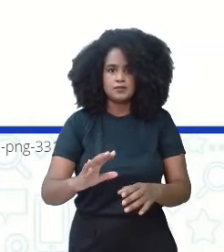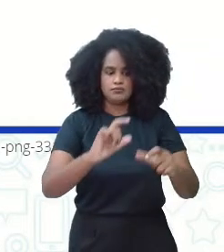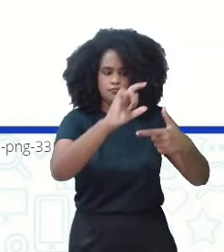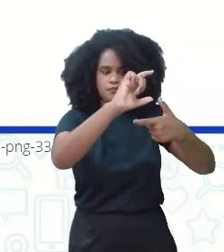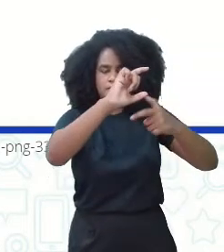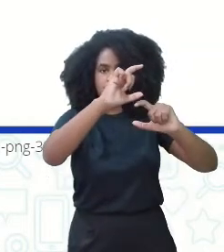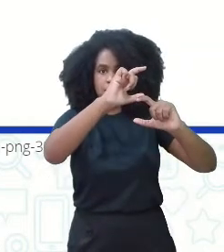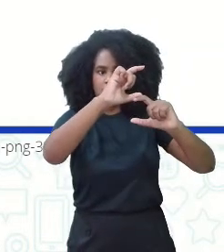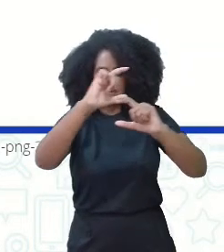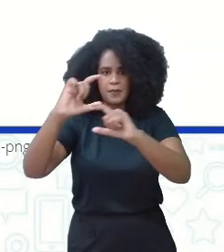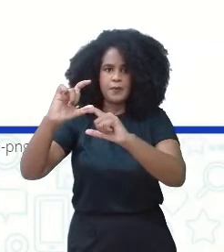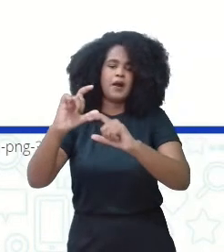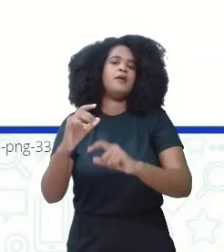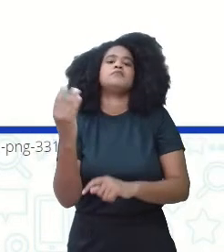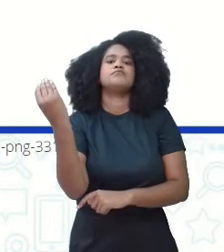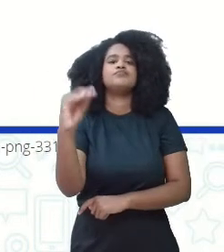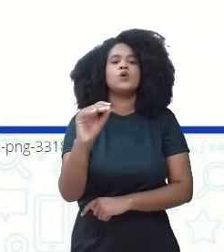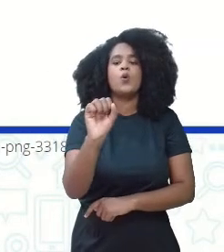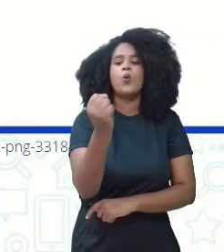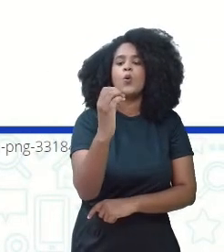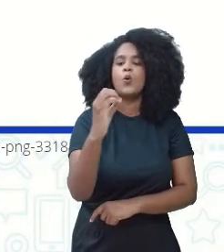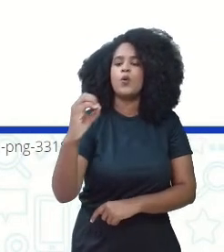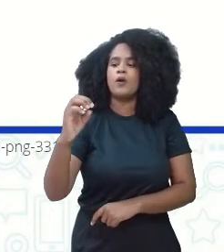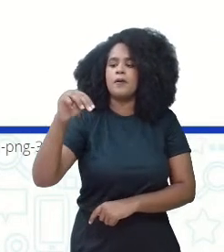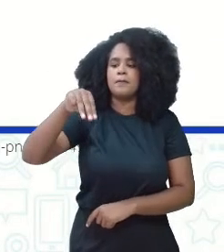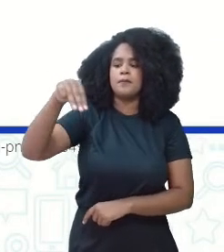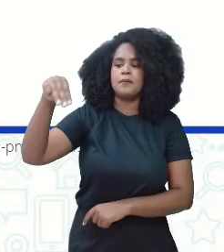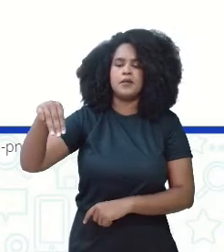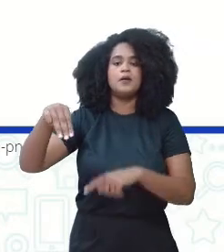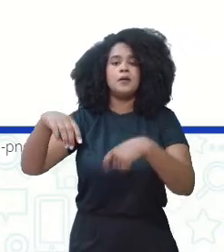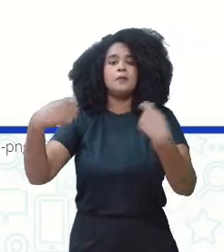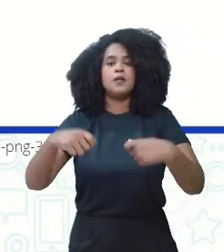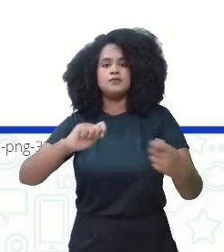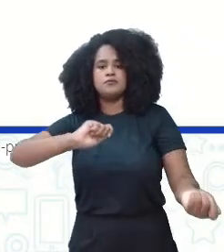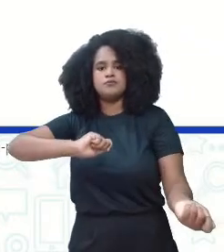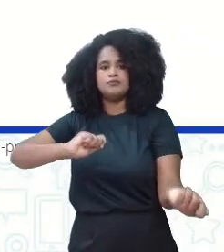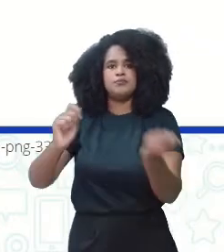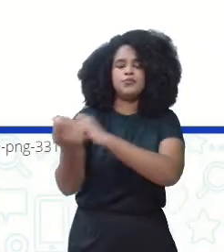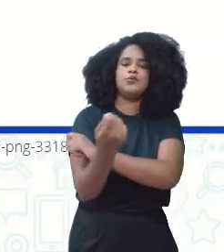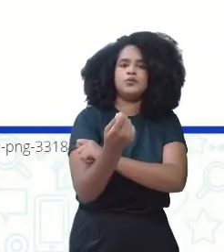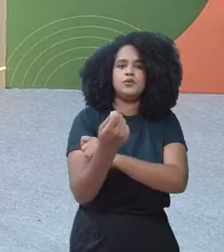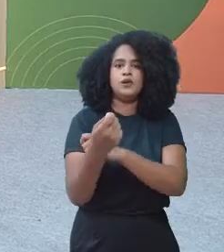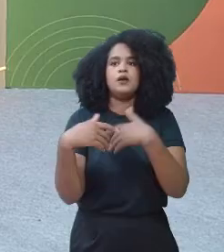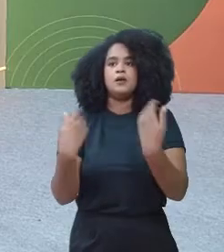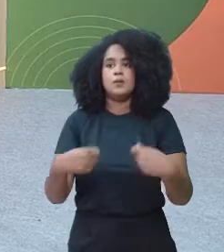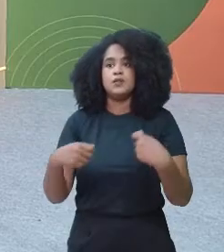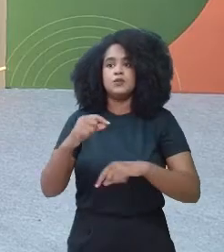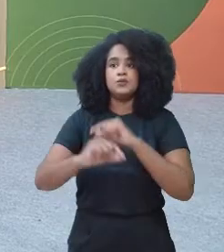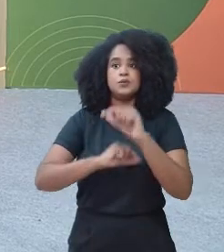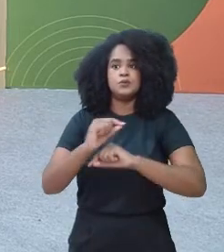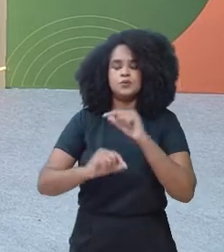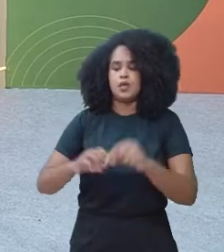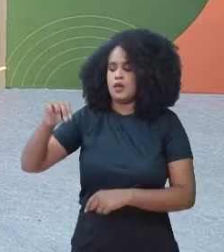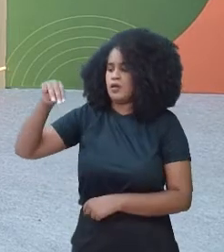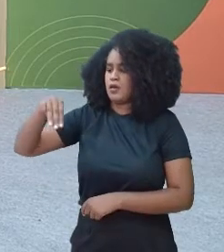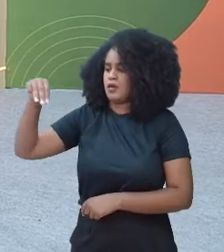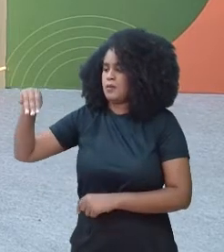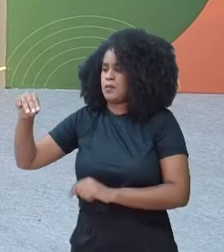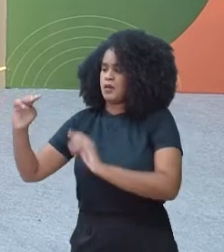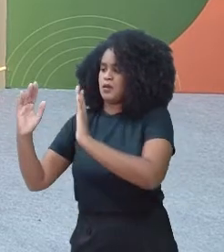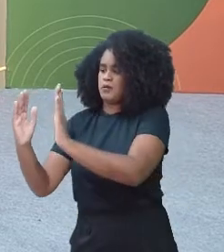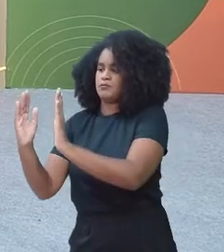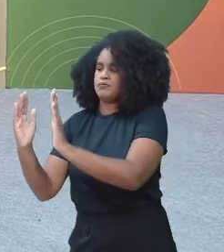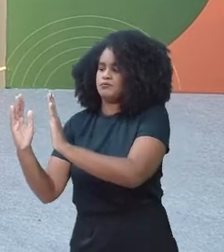800 milímetros. E se a gente for mudar essa unidade, ó, a gente vai sair desse para um próximo, né? Para a